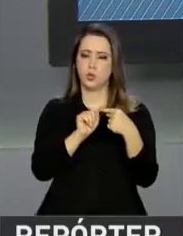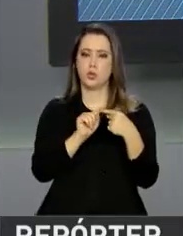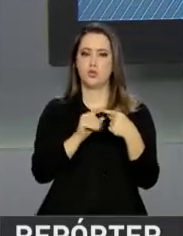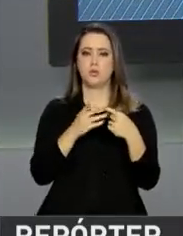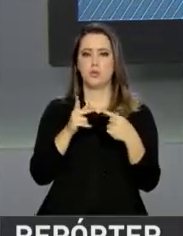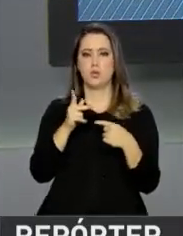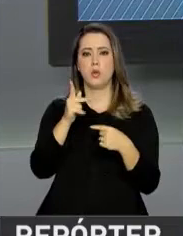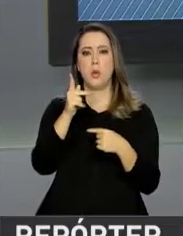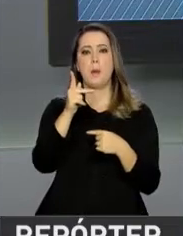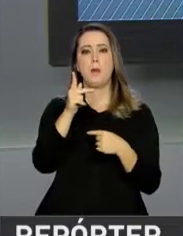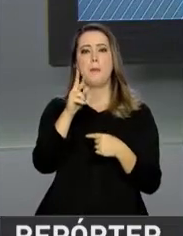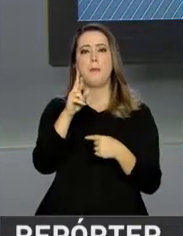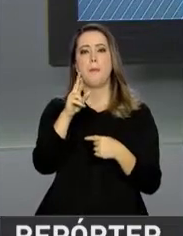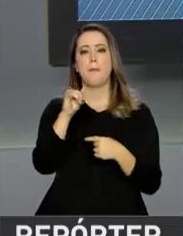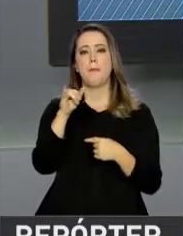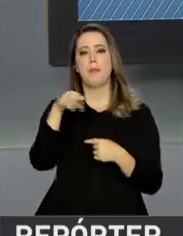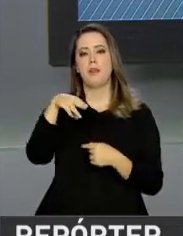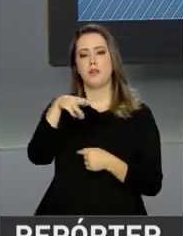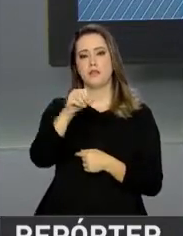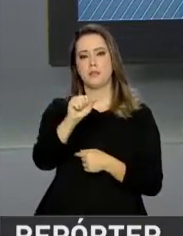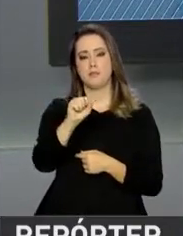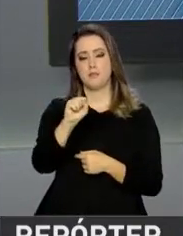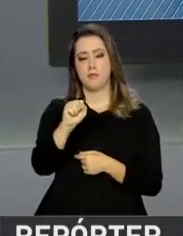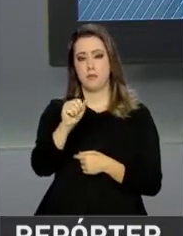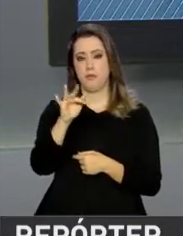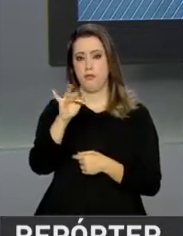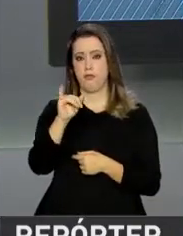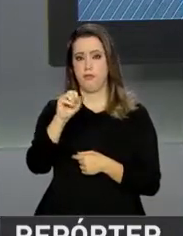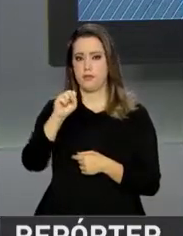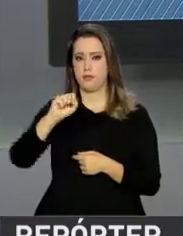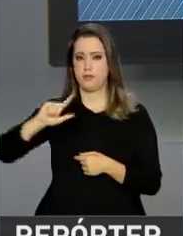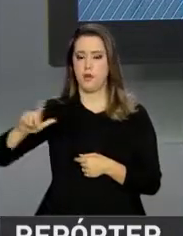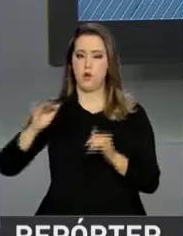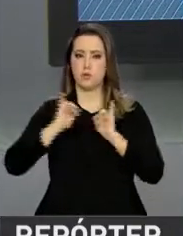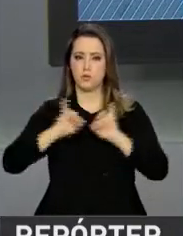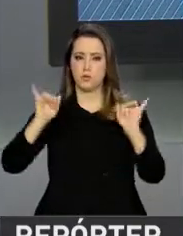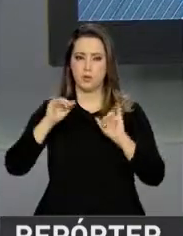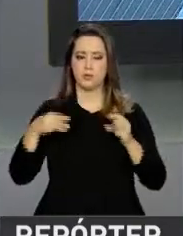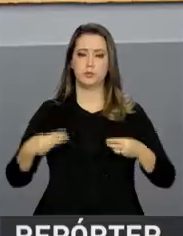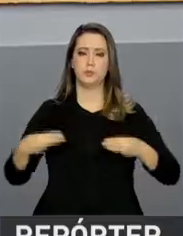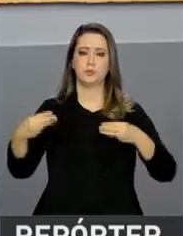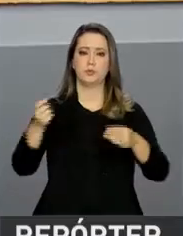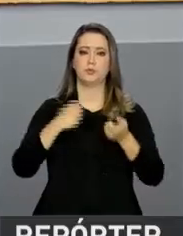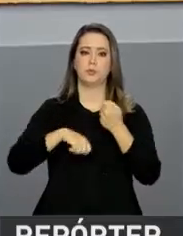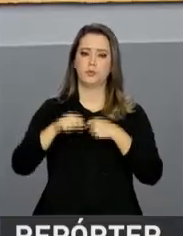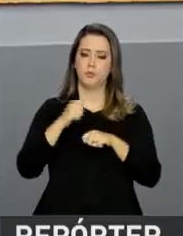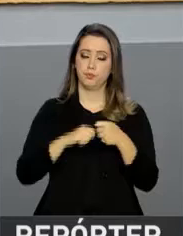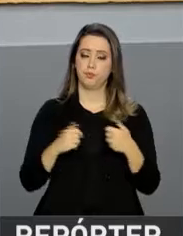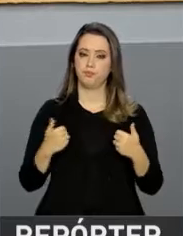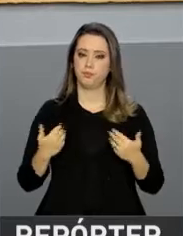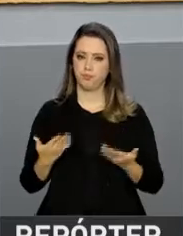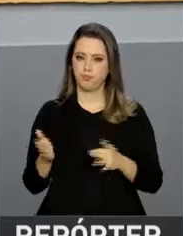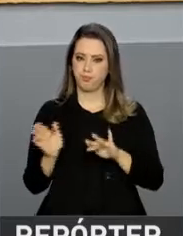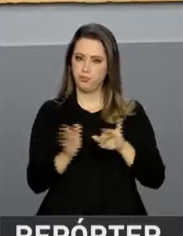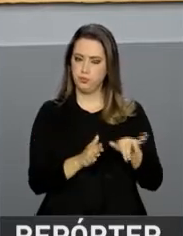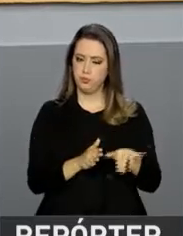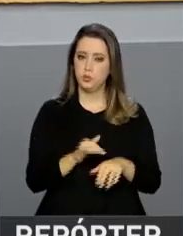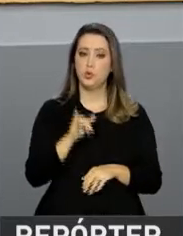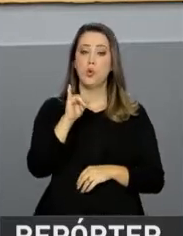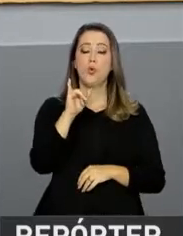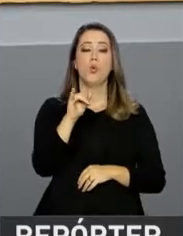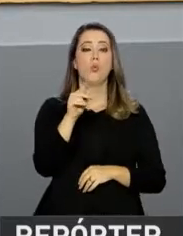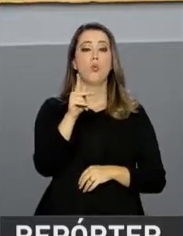estão no prisma fiscal segundo relatório divulgado hoje pelo ministério da fazenda e o igp-10 desacelerou